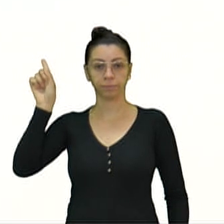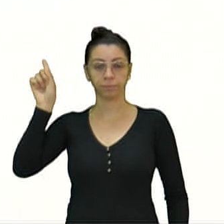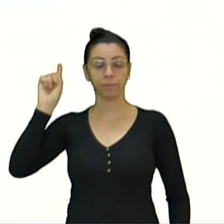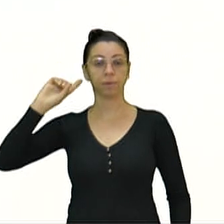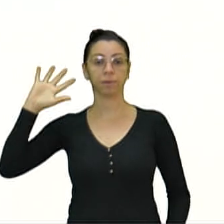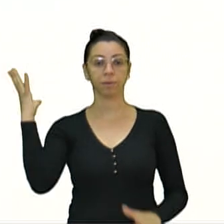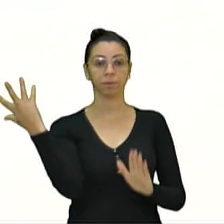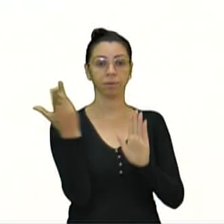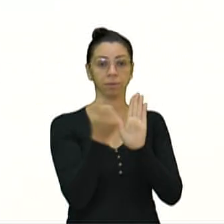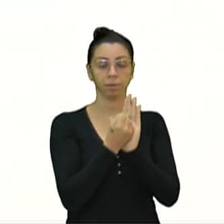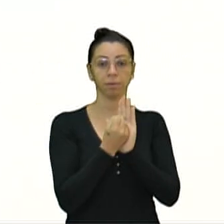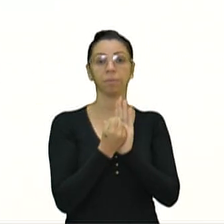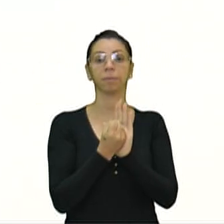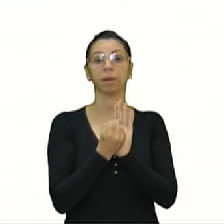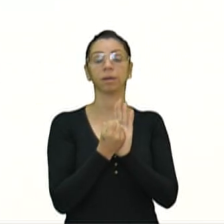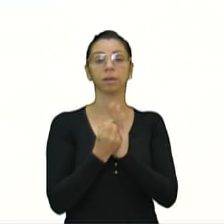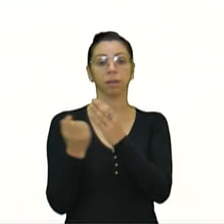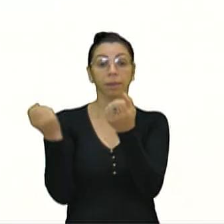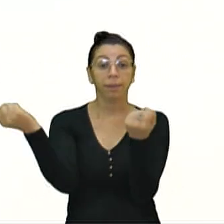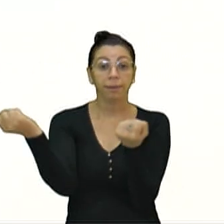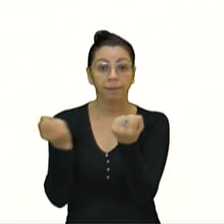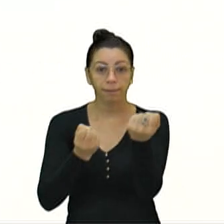a marca do Audi, né?